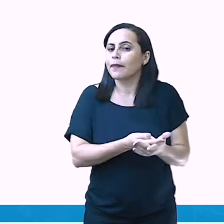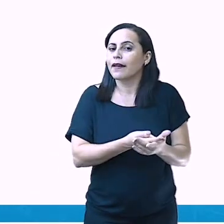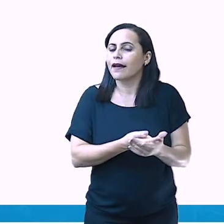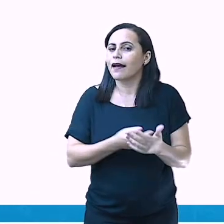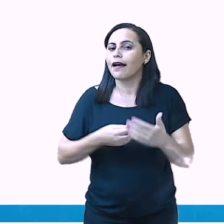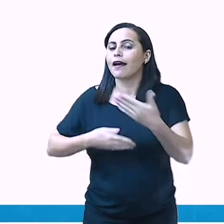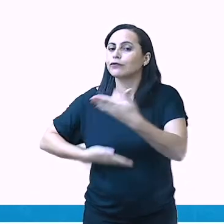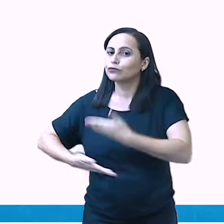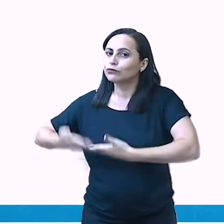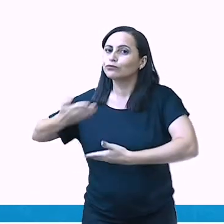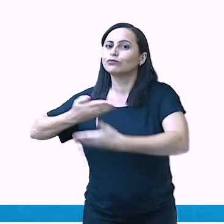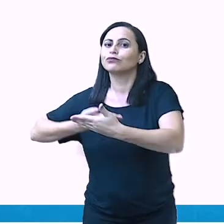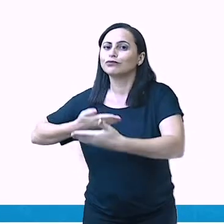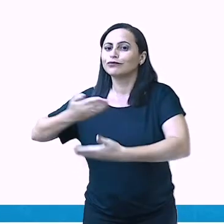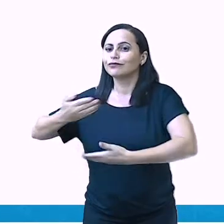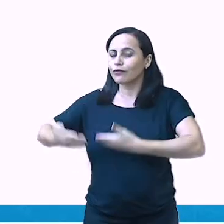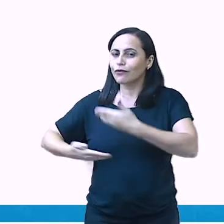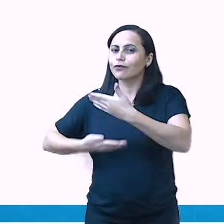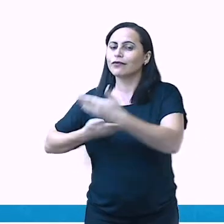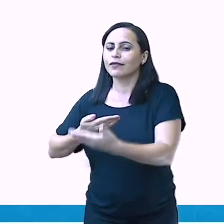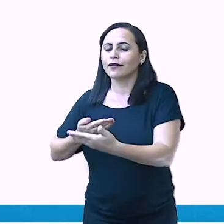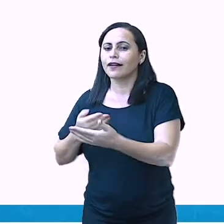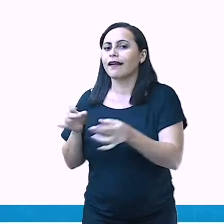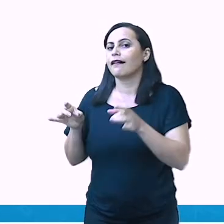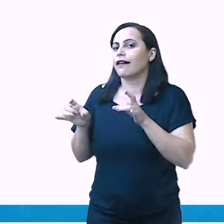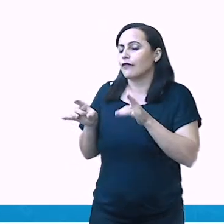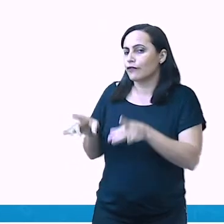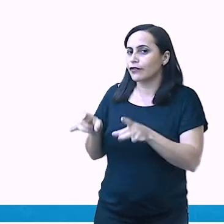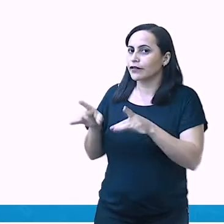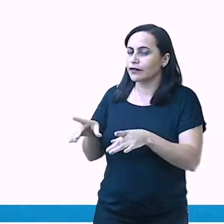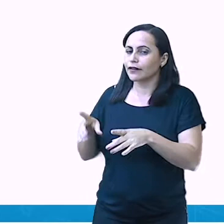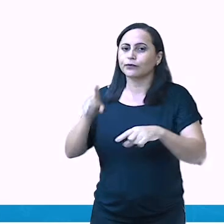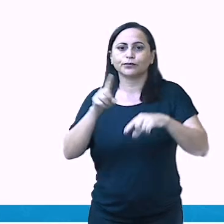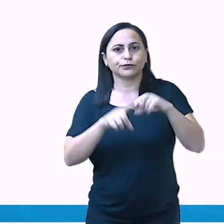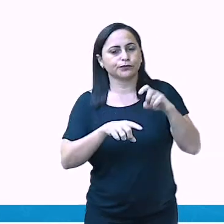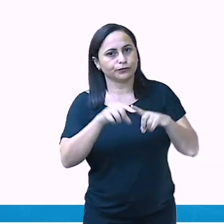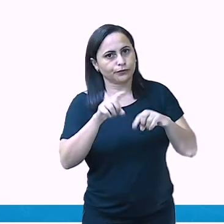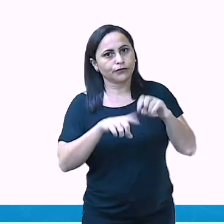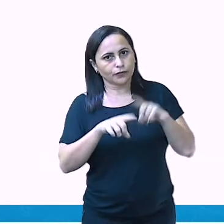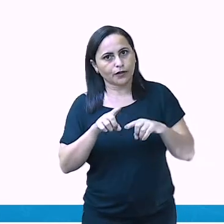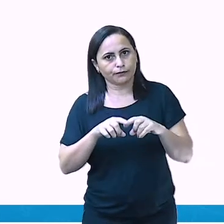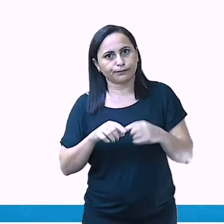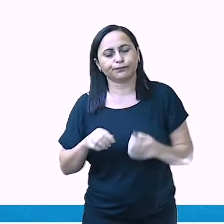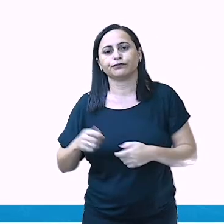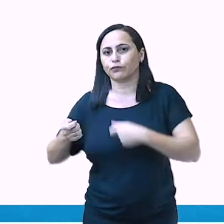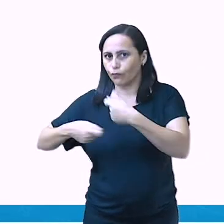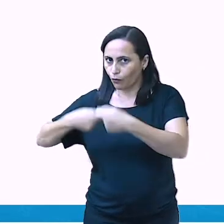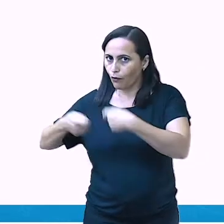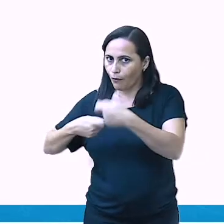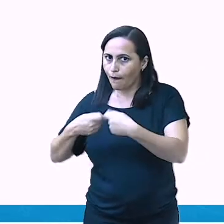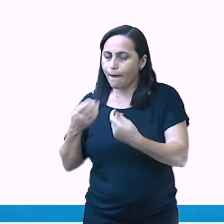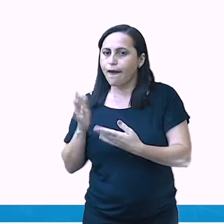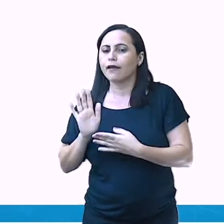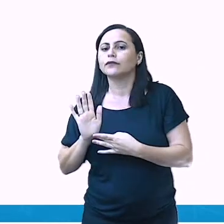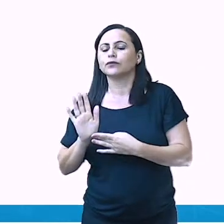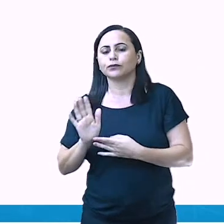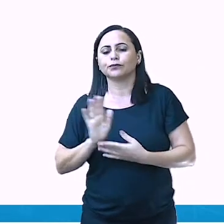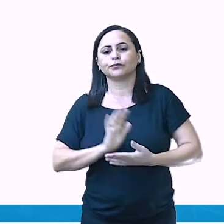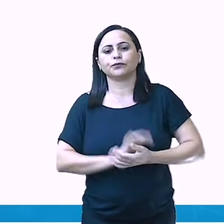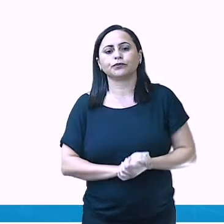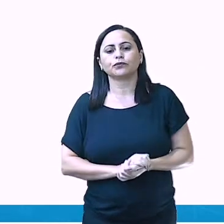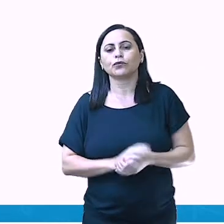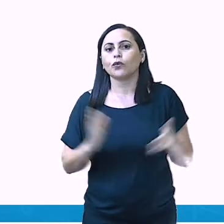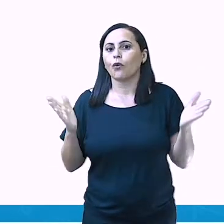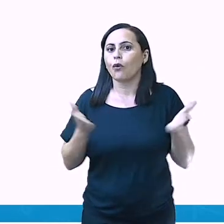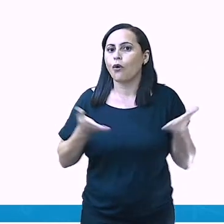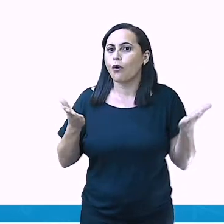faço alguma venda de mercadorias. Então, a gente tem esse parâmetro do comércio. Hoje, a troca é feita de